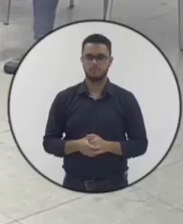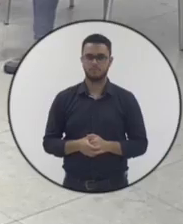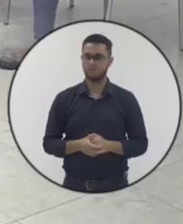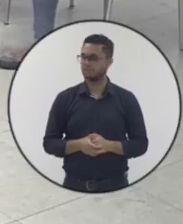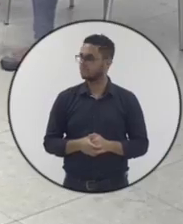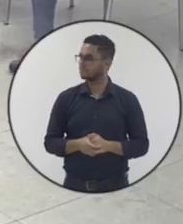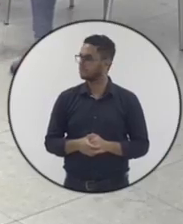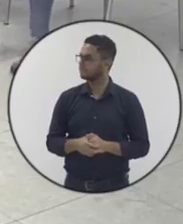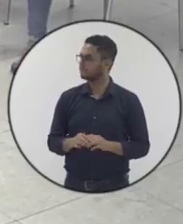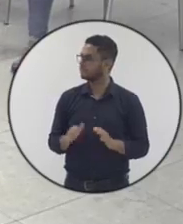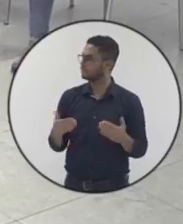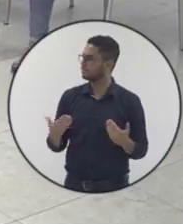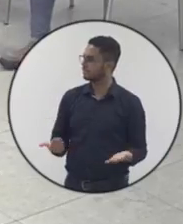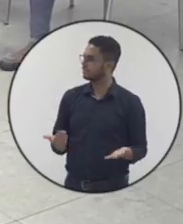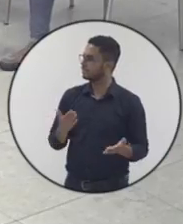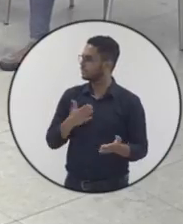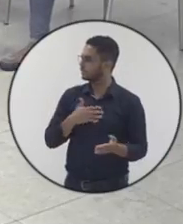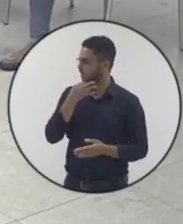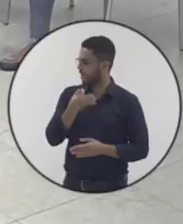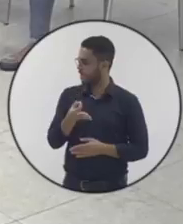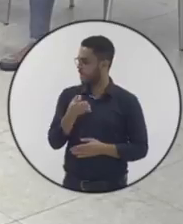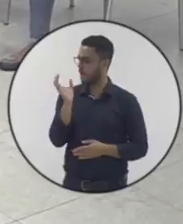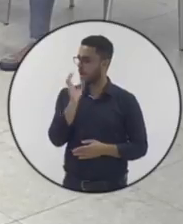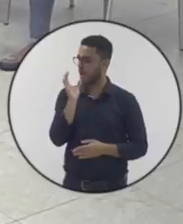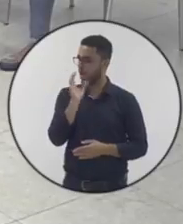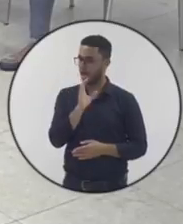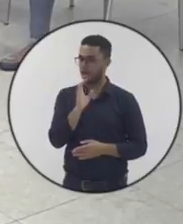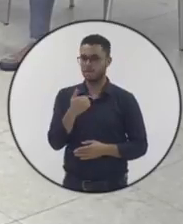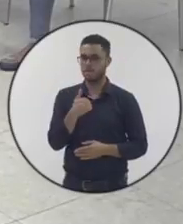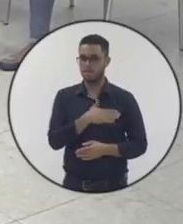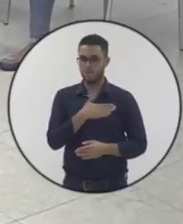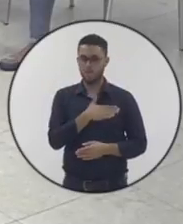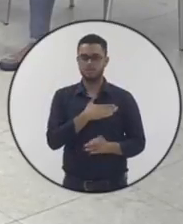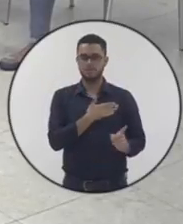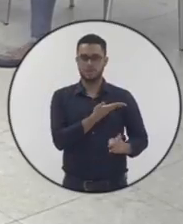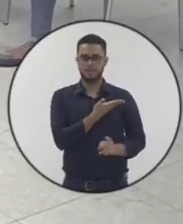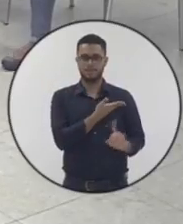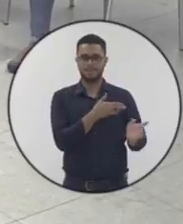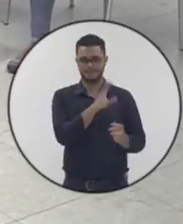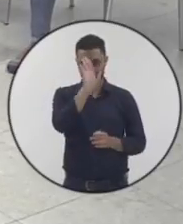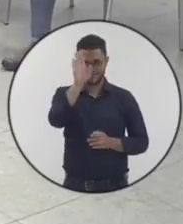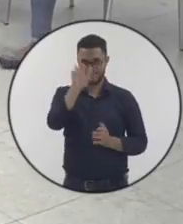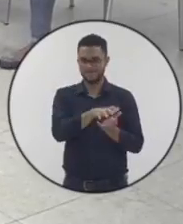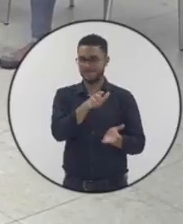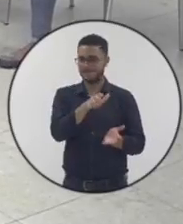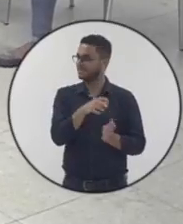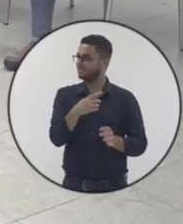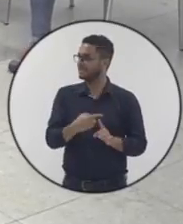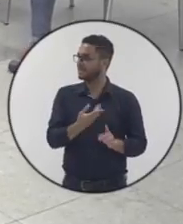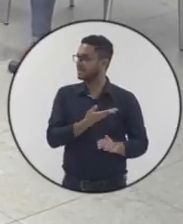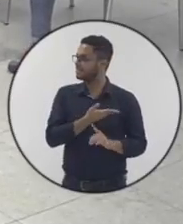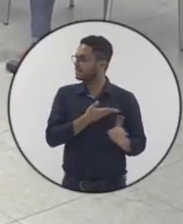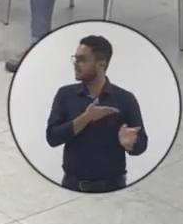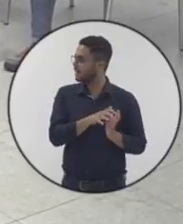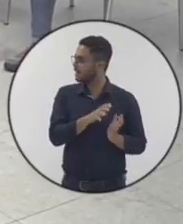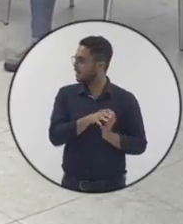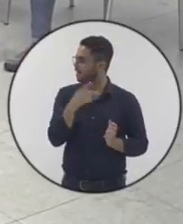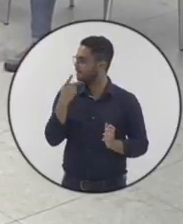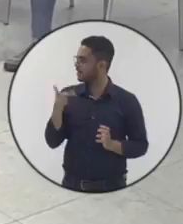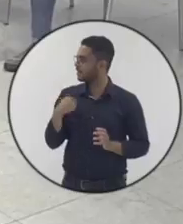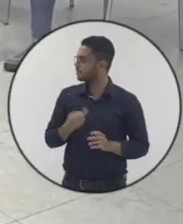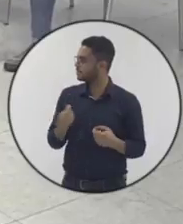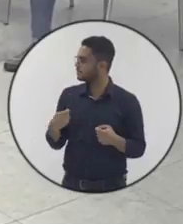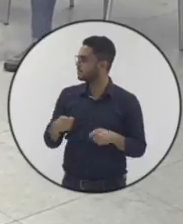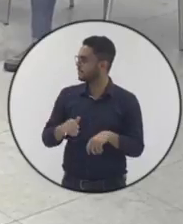Bem, para falar, ser rápida, eu adorei muito a fala das companheiras, e principalmente a amiga de Pernambuco, ela se retrata muito a necessidade de nós termos cada vez